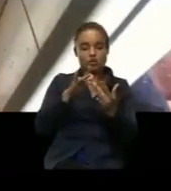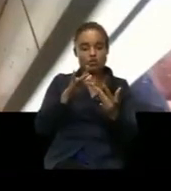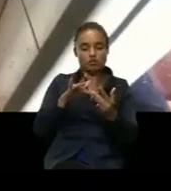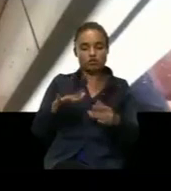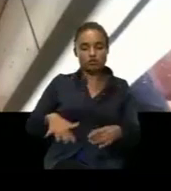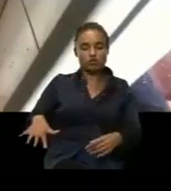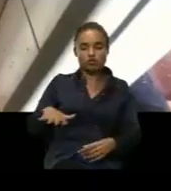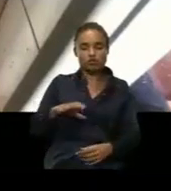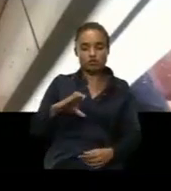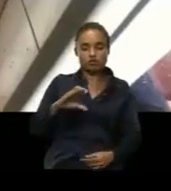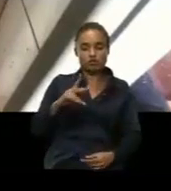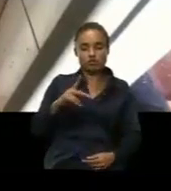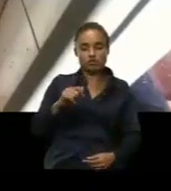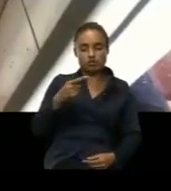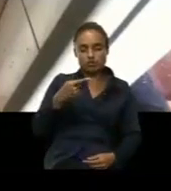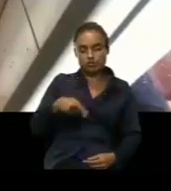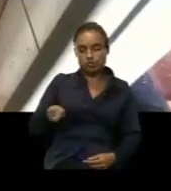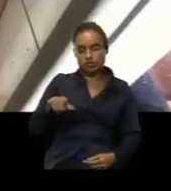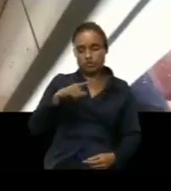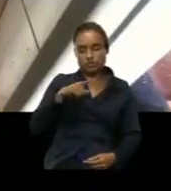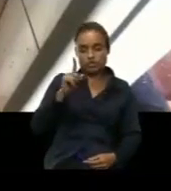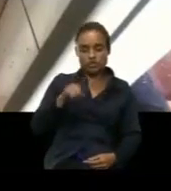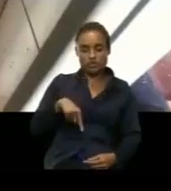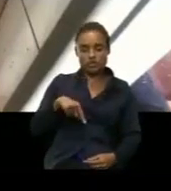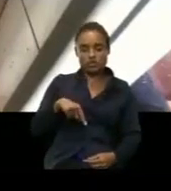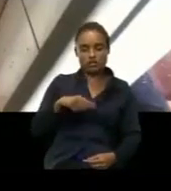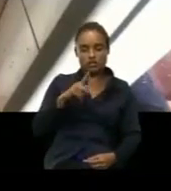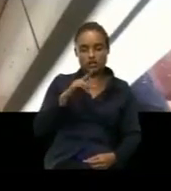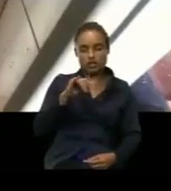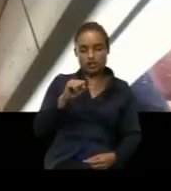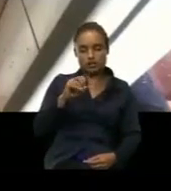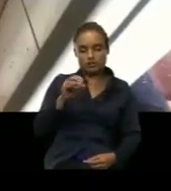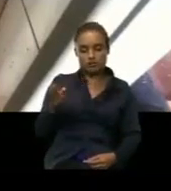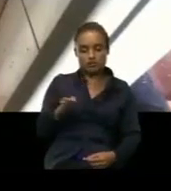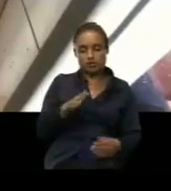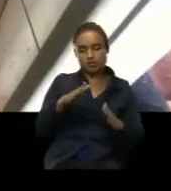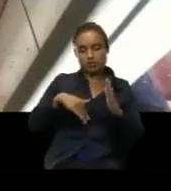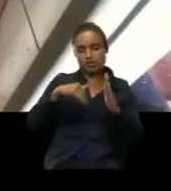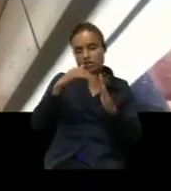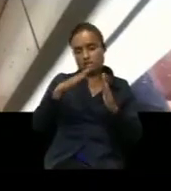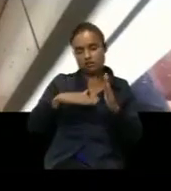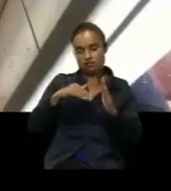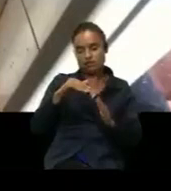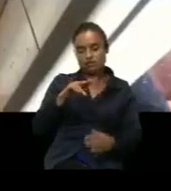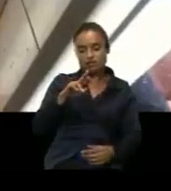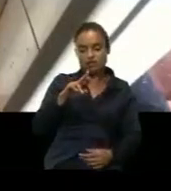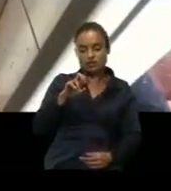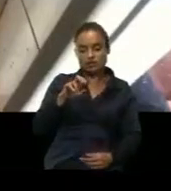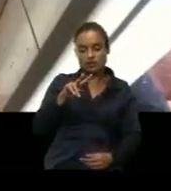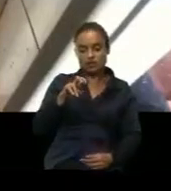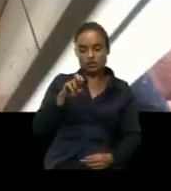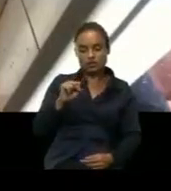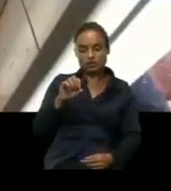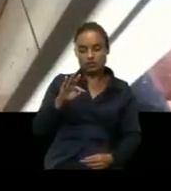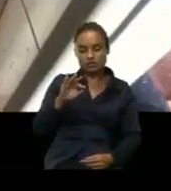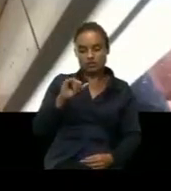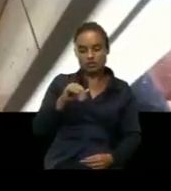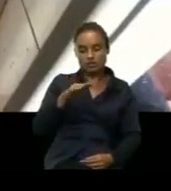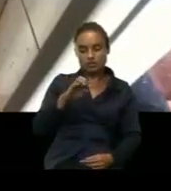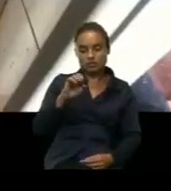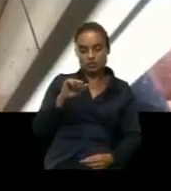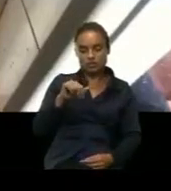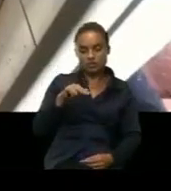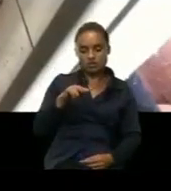tá? O piso é revestimento, e tem revestimento até uma certa altura também do banheiro, e pode dar o